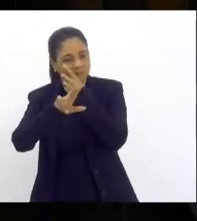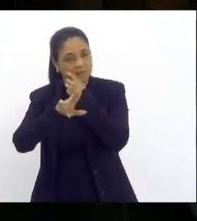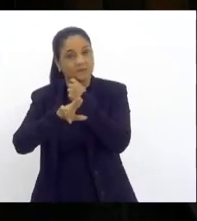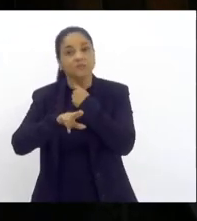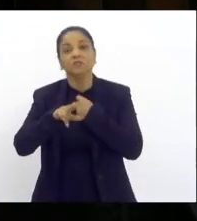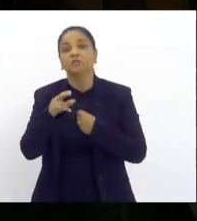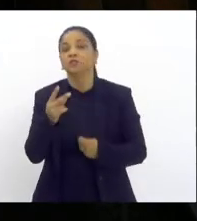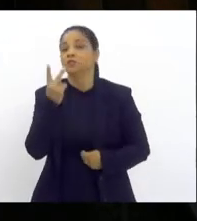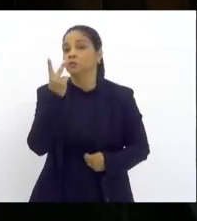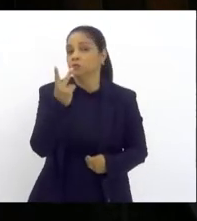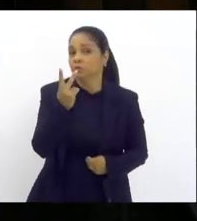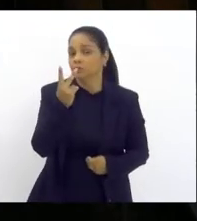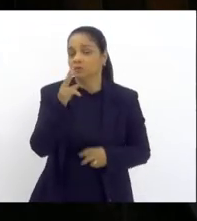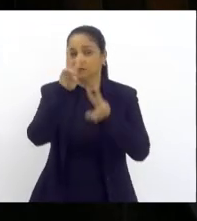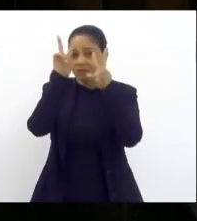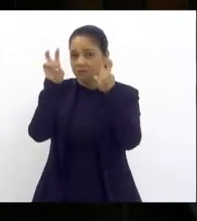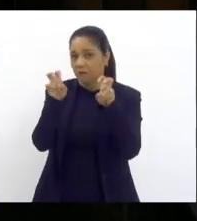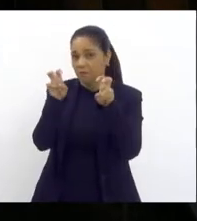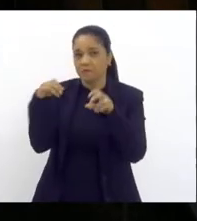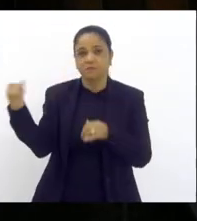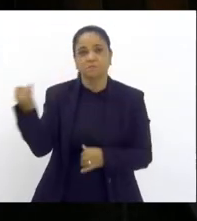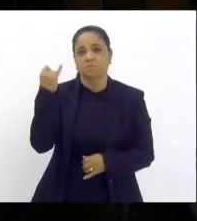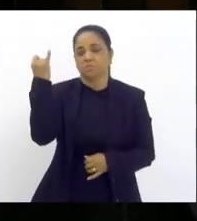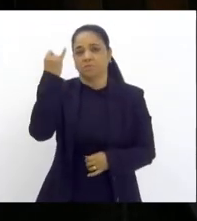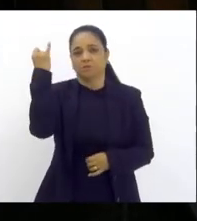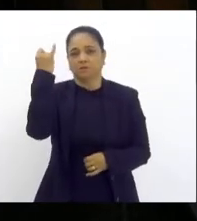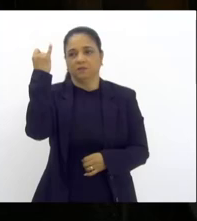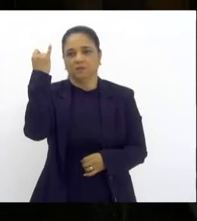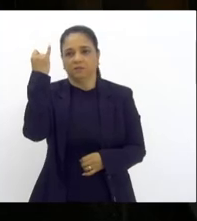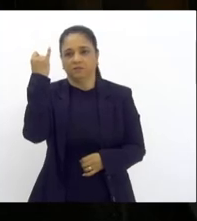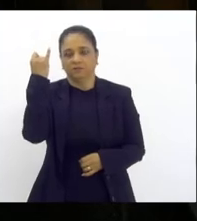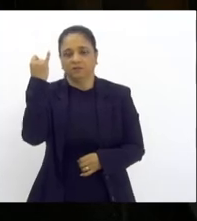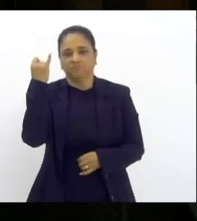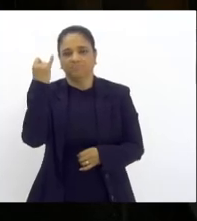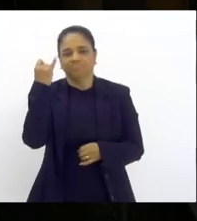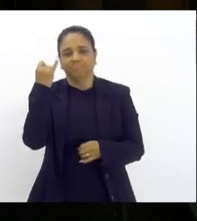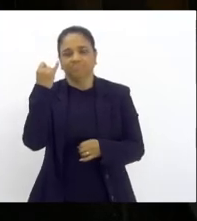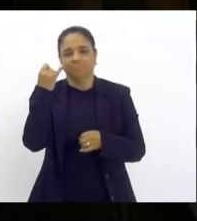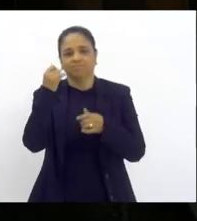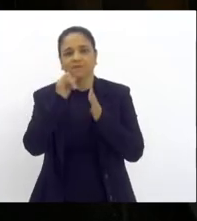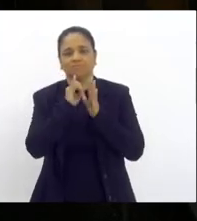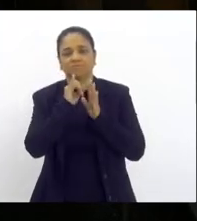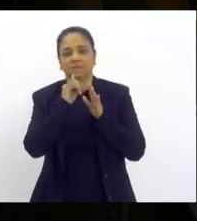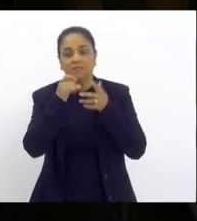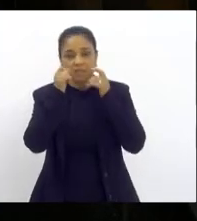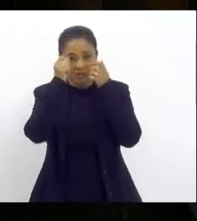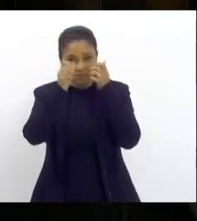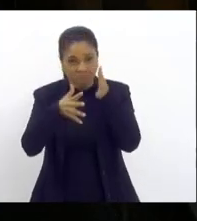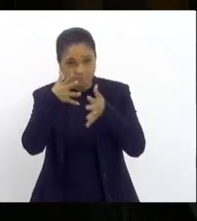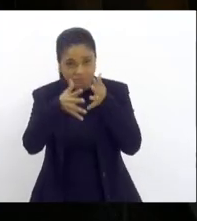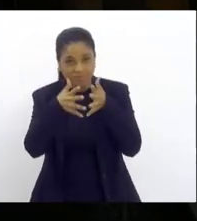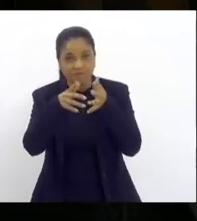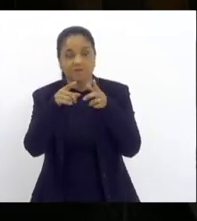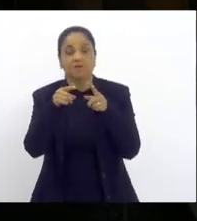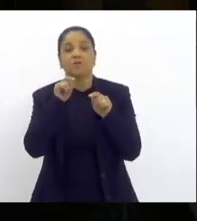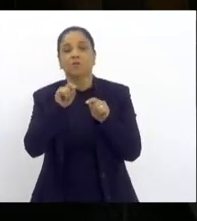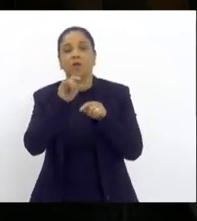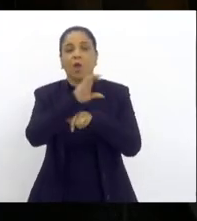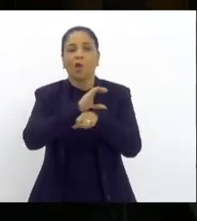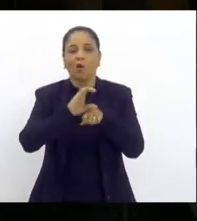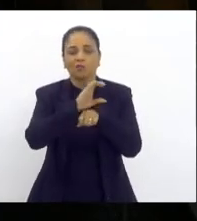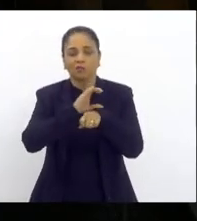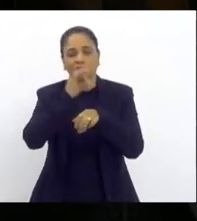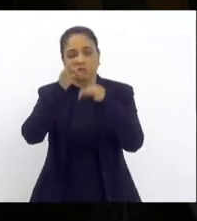duas questões que são muito importantes, que hoje acho interessante ressaltar. Nós hoje, na CCJ, eu sou membro efetivo da Comissão de Constituição e